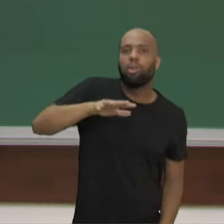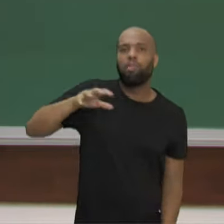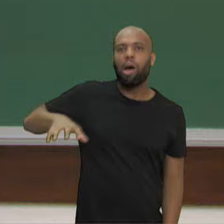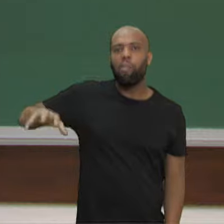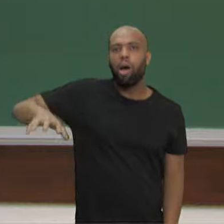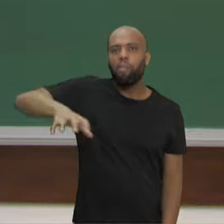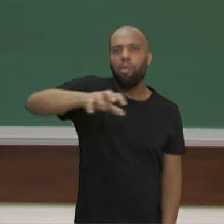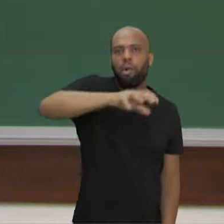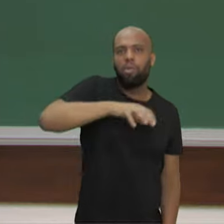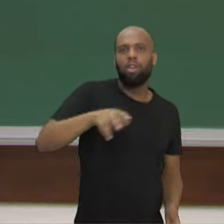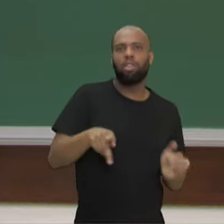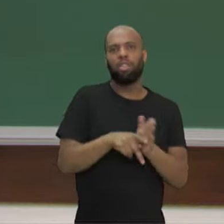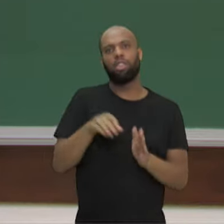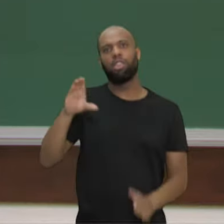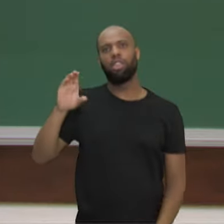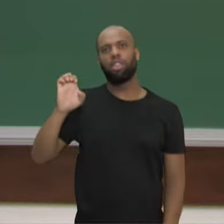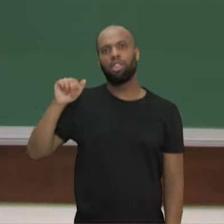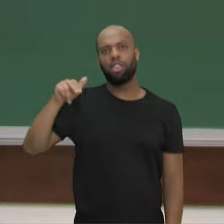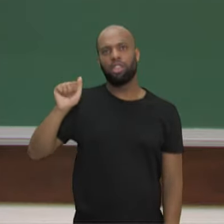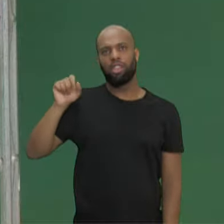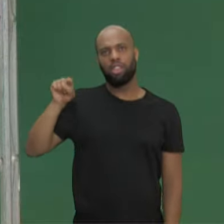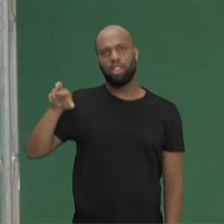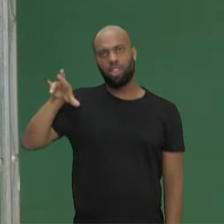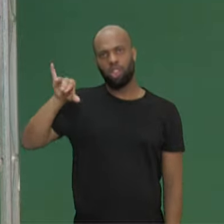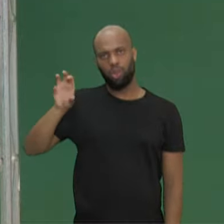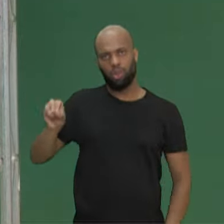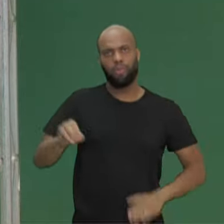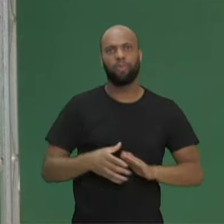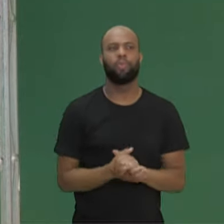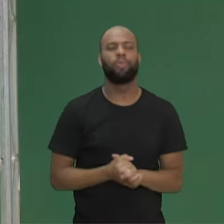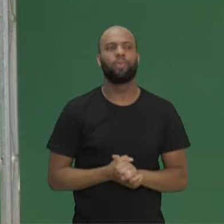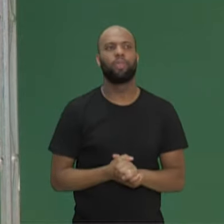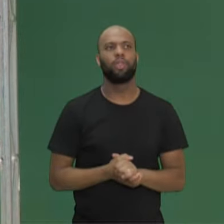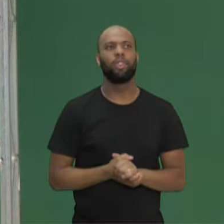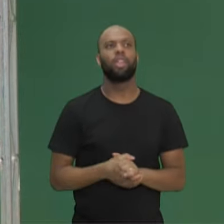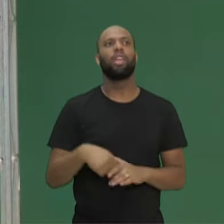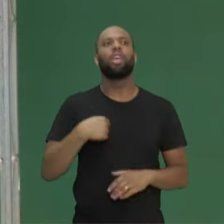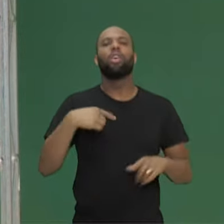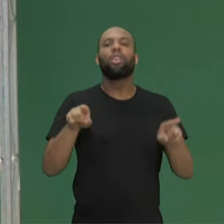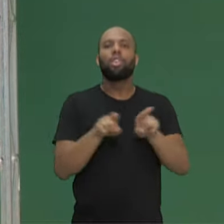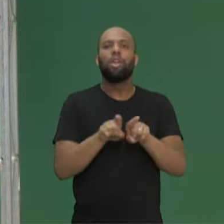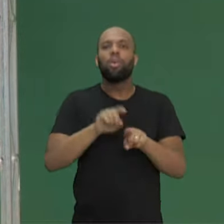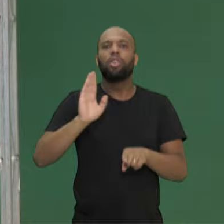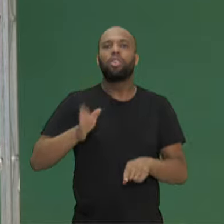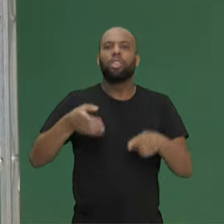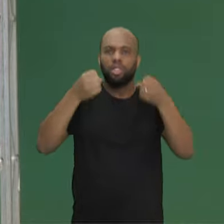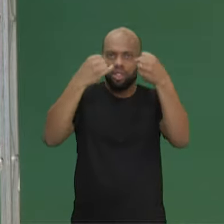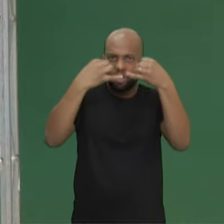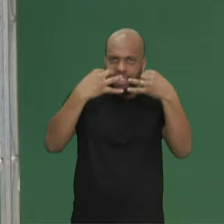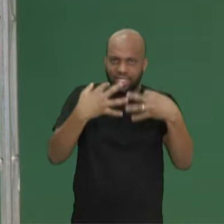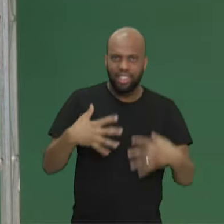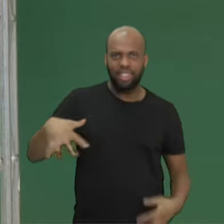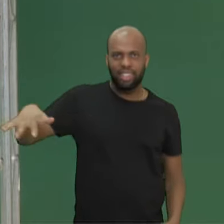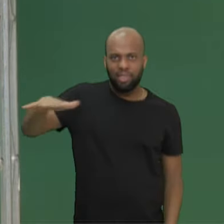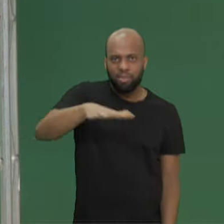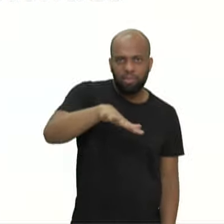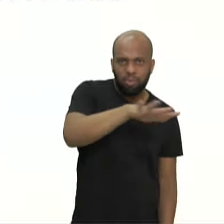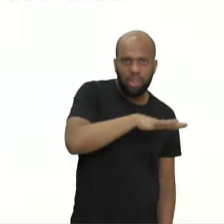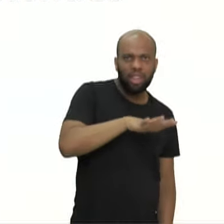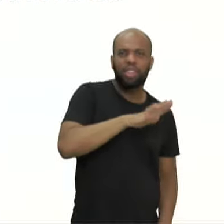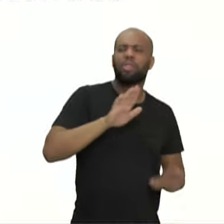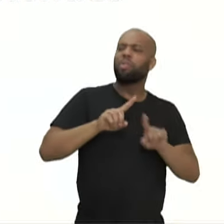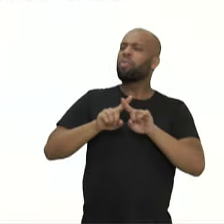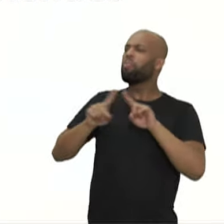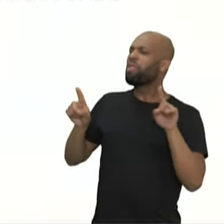pelo cenário. Olha só, eu falei que o espaço ambientado pelo cenário.